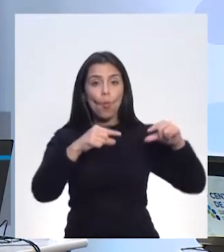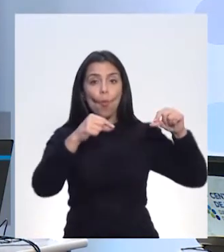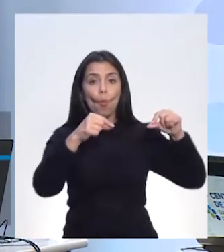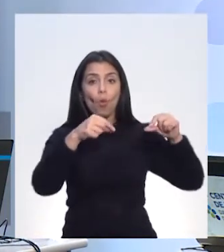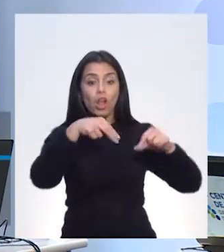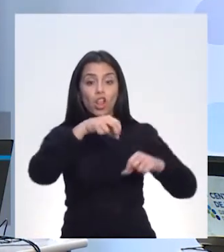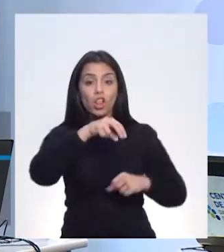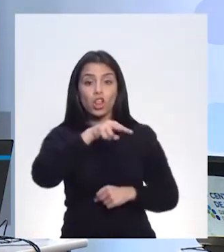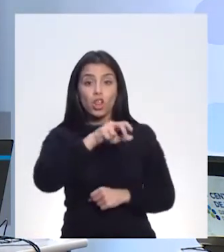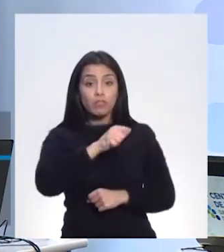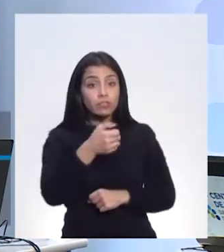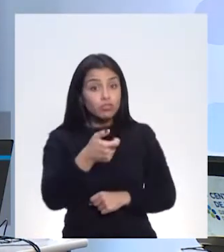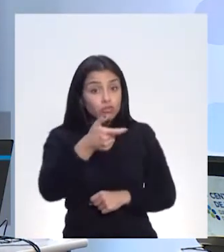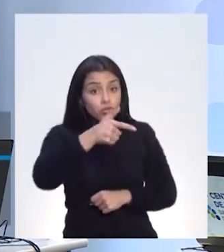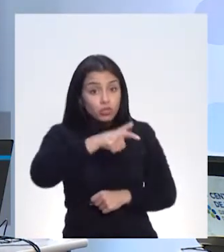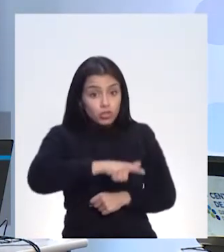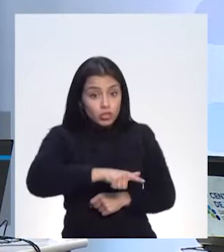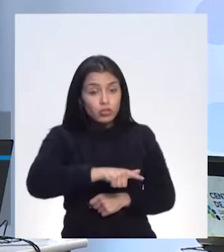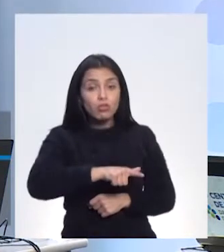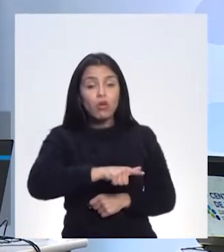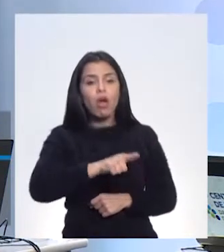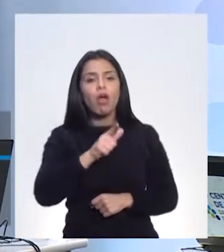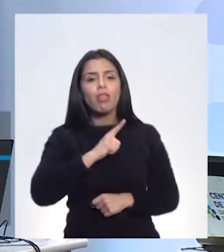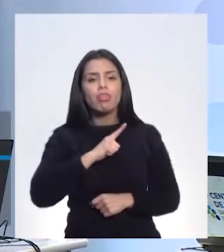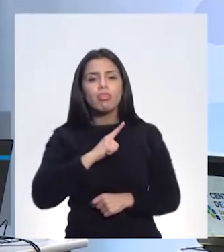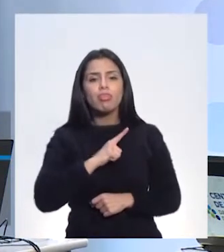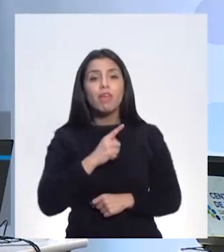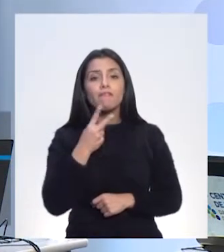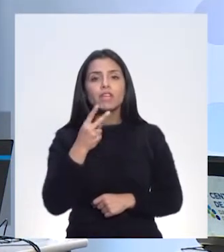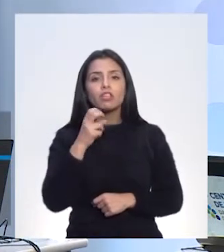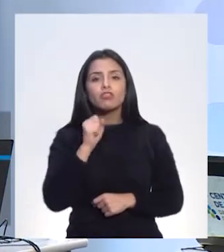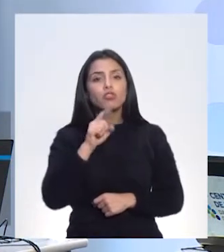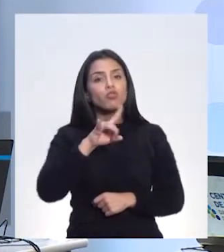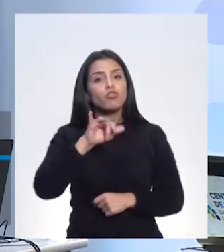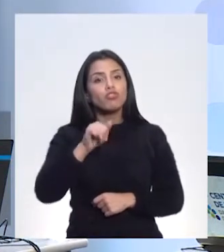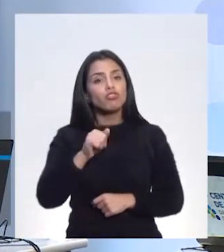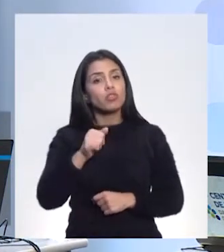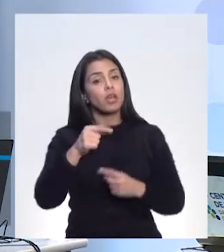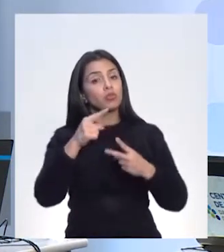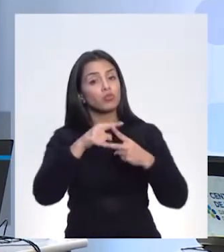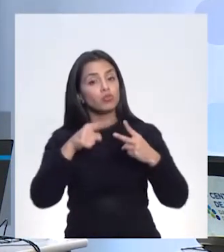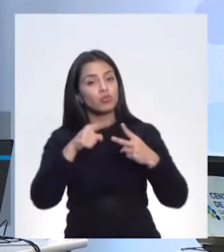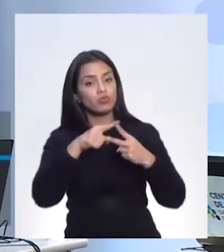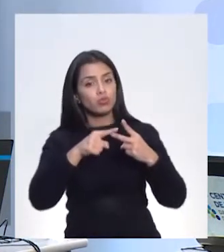nova, eu tenho 2 vezes 28 dias. 2 vezes 28?